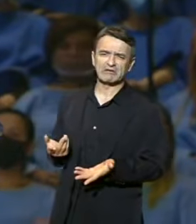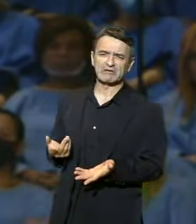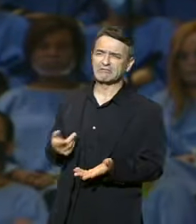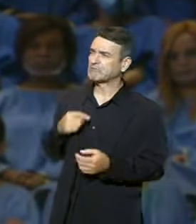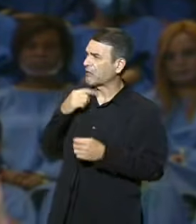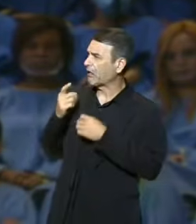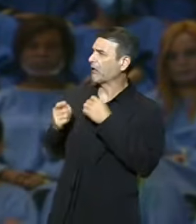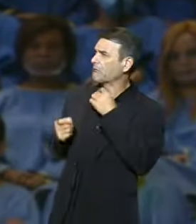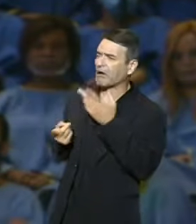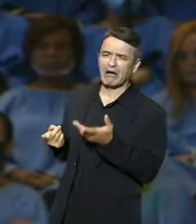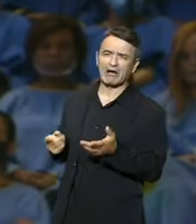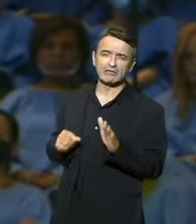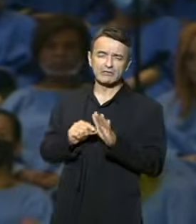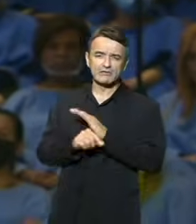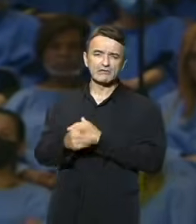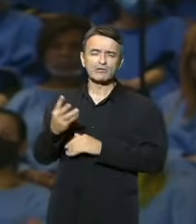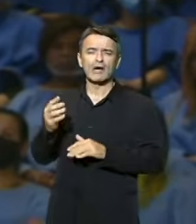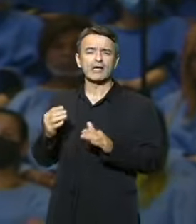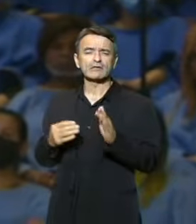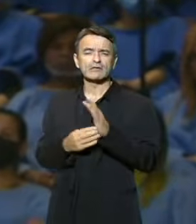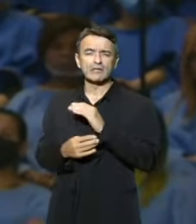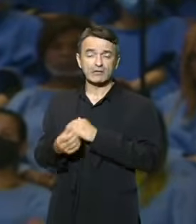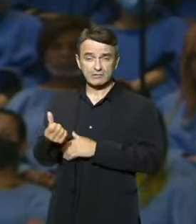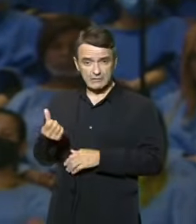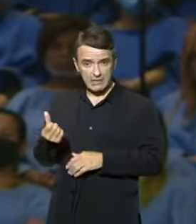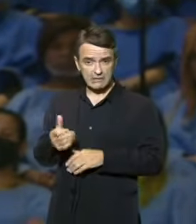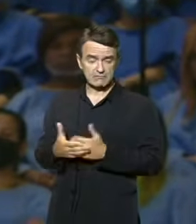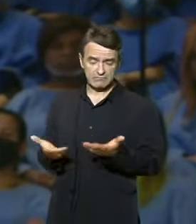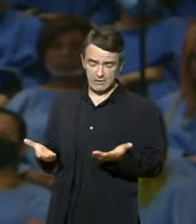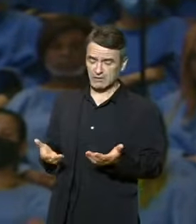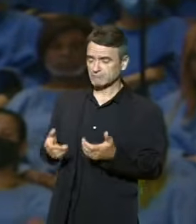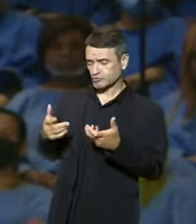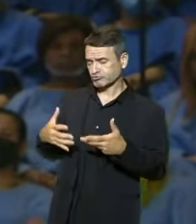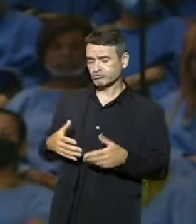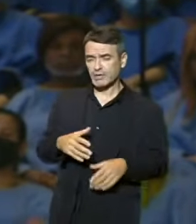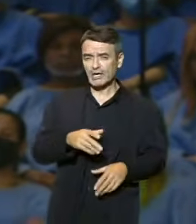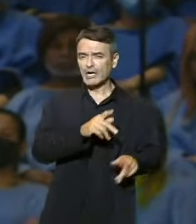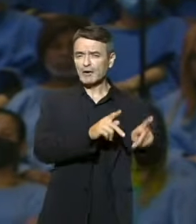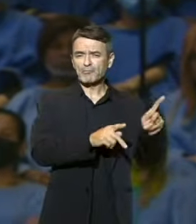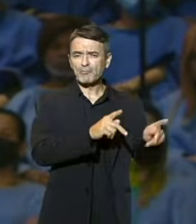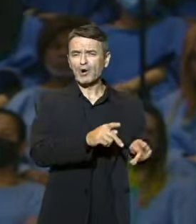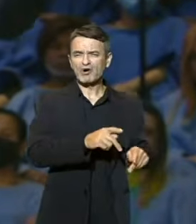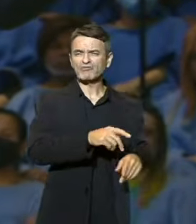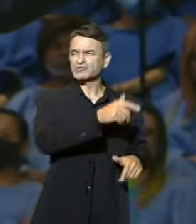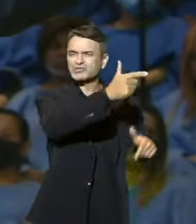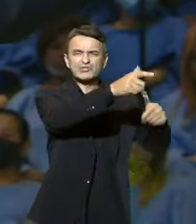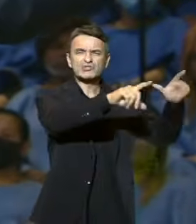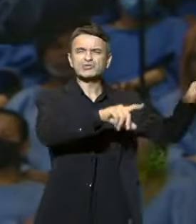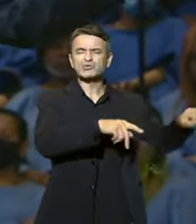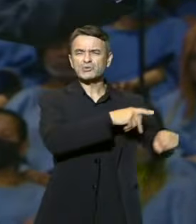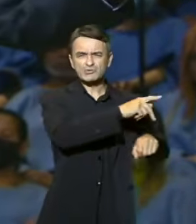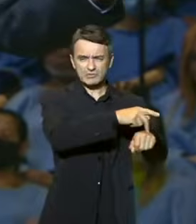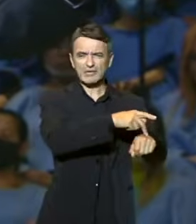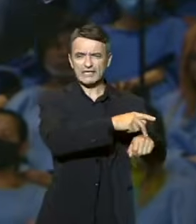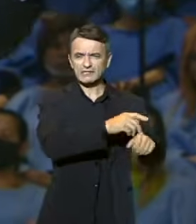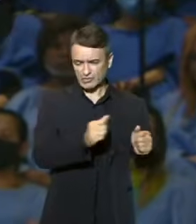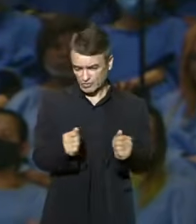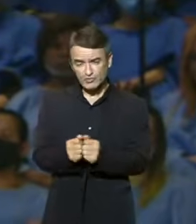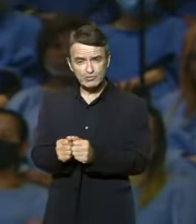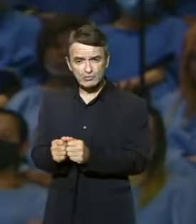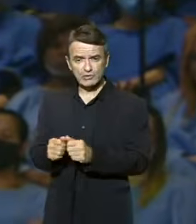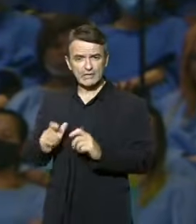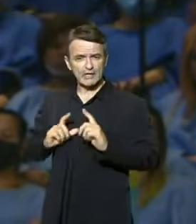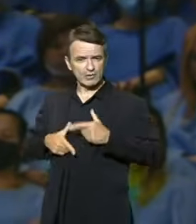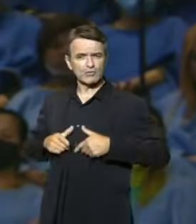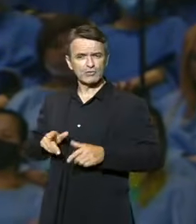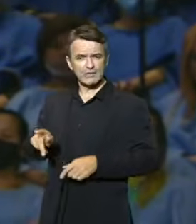A gente leu nos versículos 4, 5 e 6 que haviam estrangeiros no meio deles, saindo do Egito, e esses estrangeiros